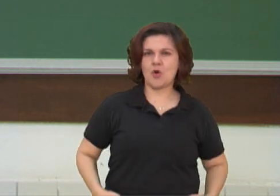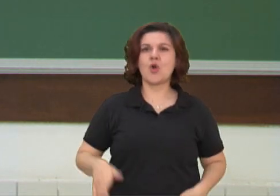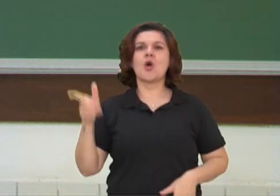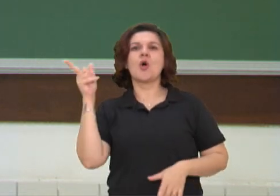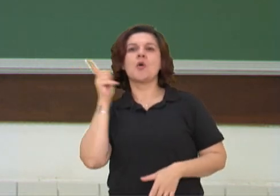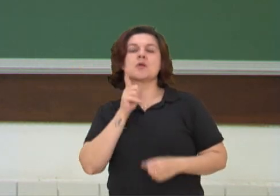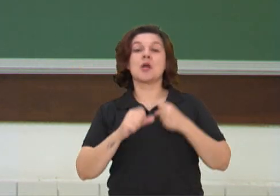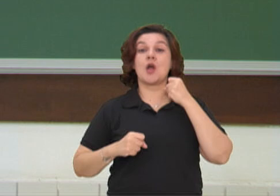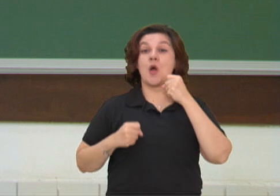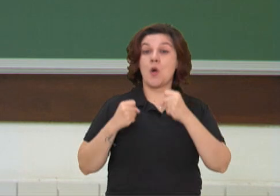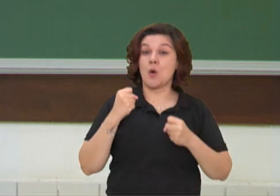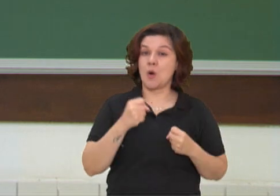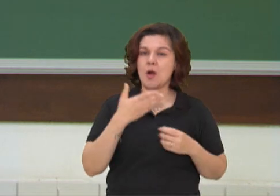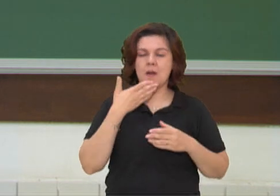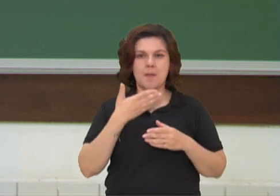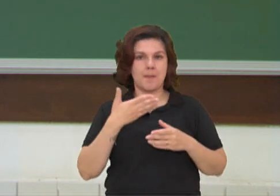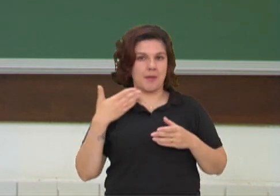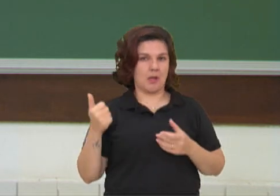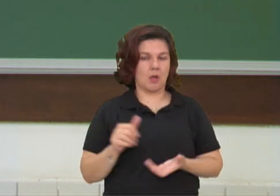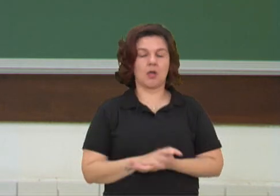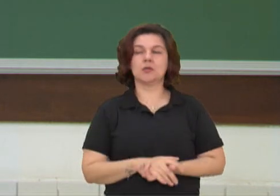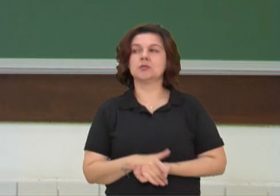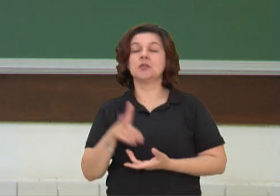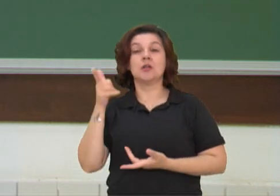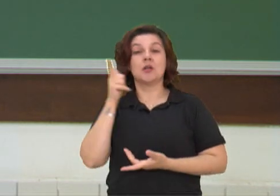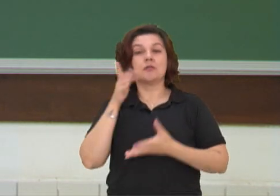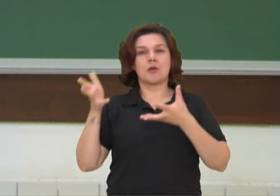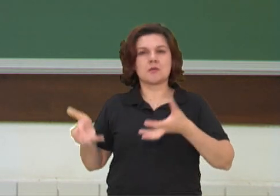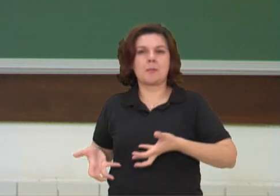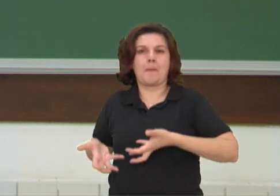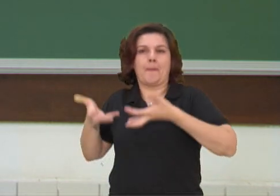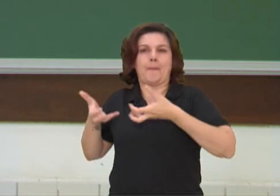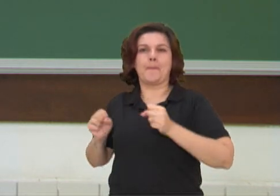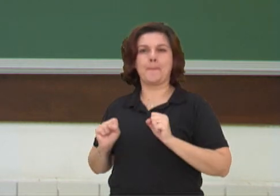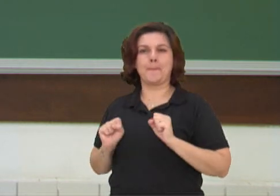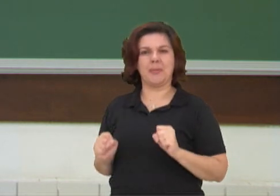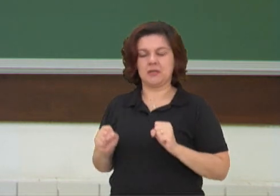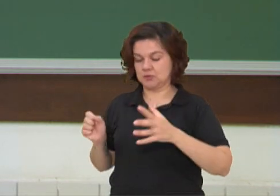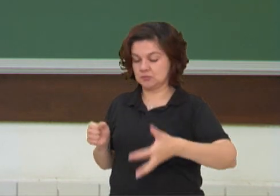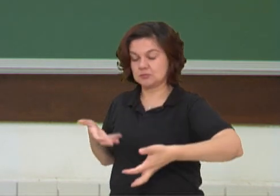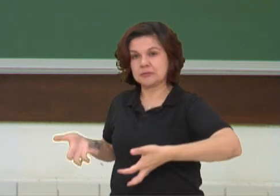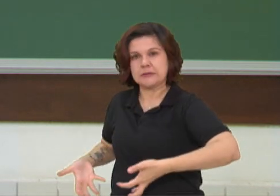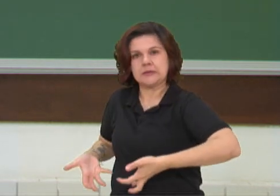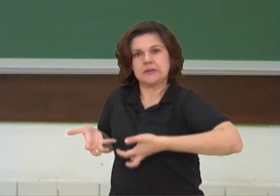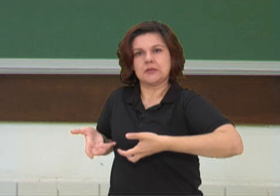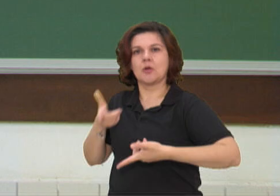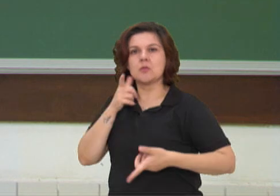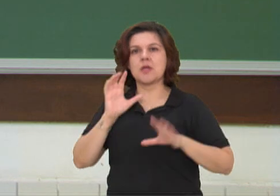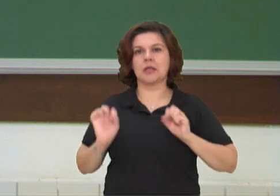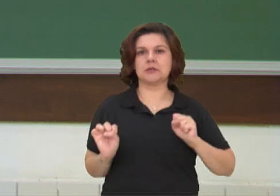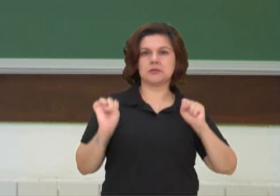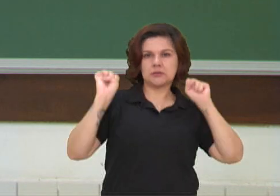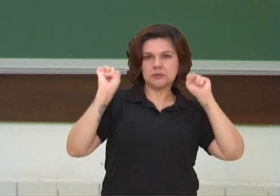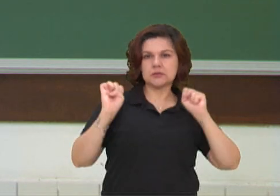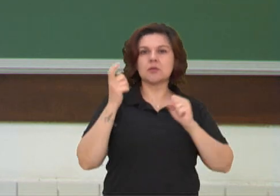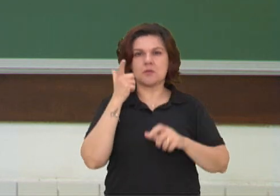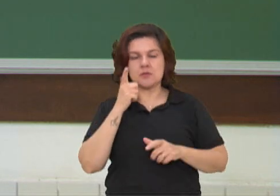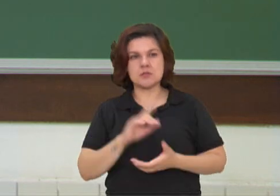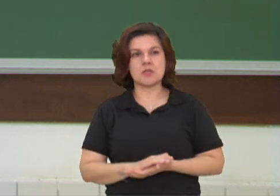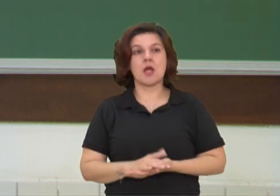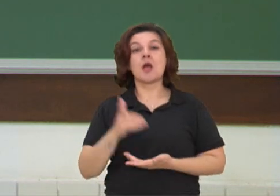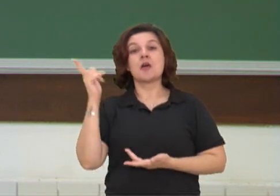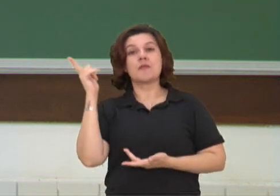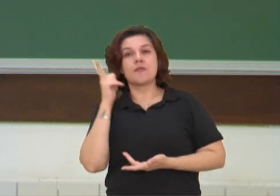ali, você vai conseguir levantar ali uma maior carga de peso, conforme você for praticando aquilo, você vai conseguir correr ali